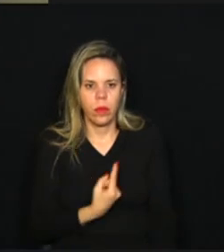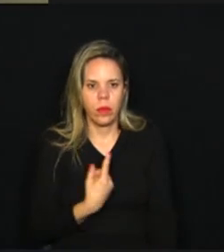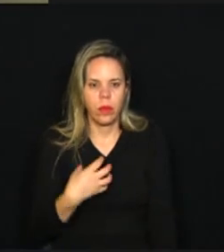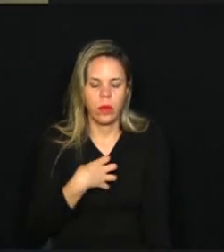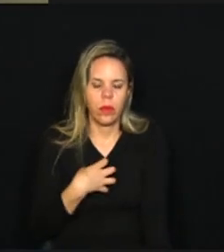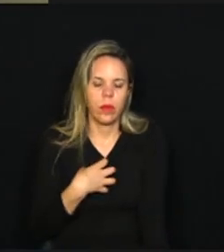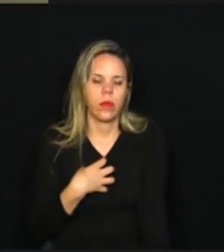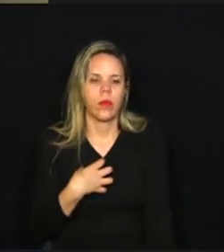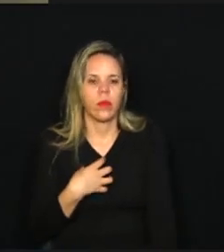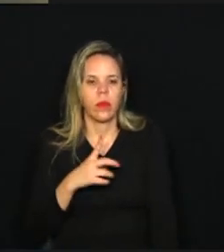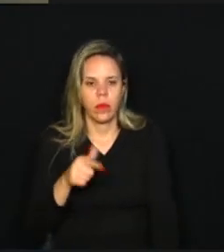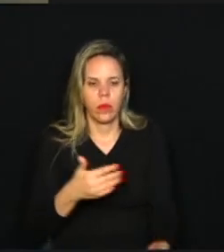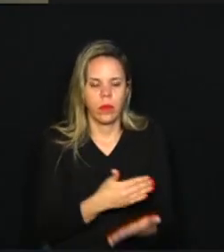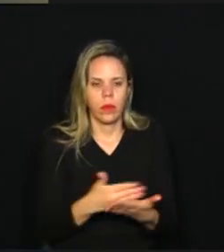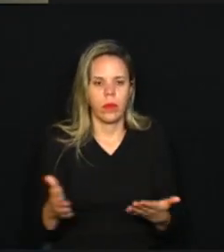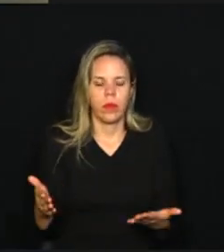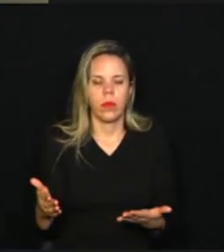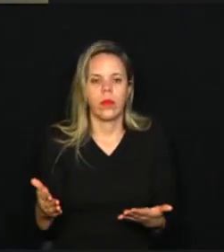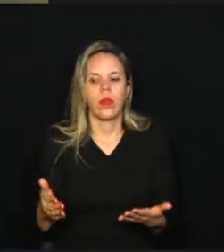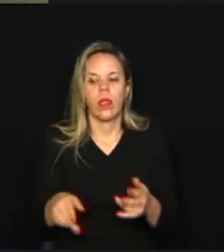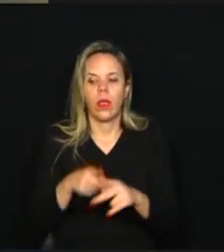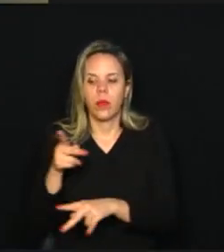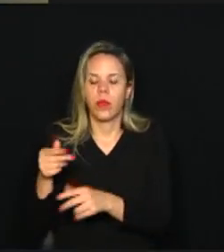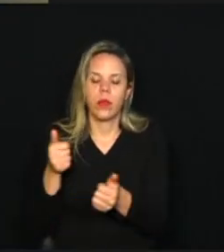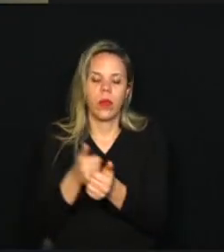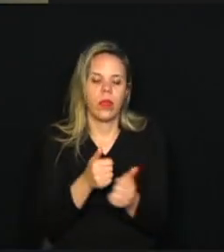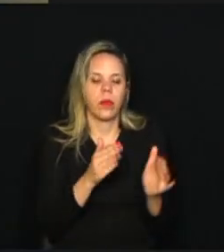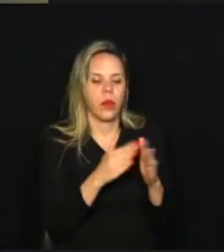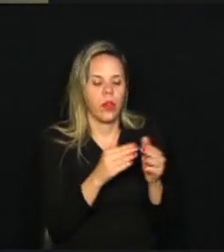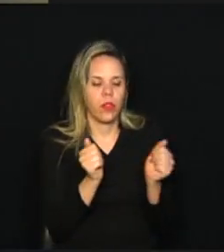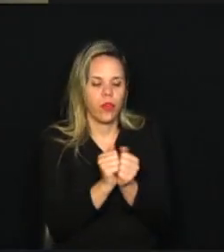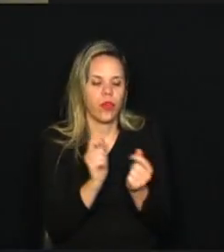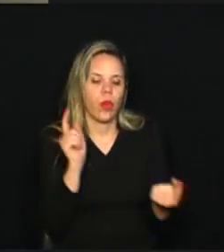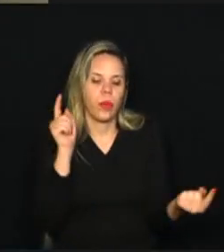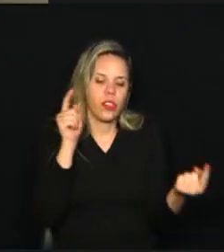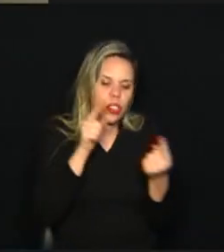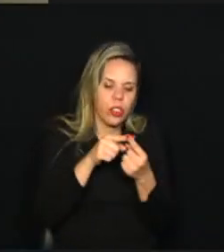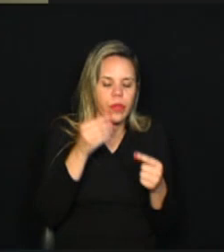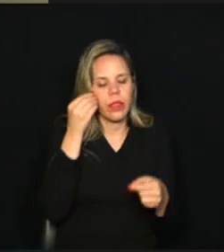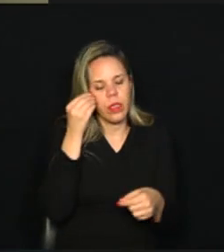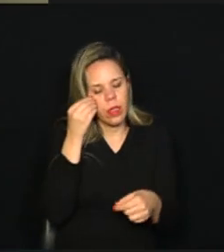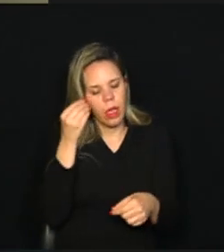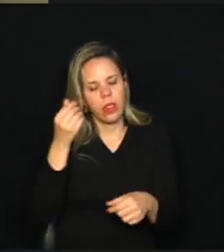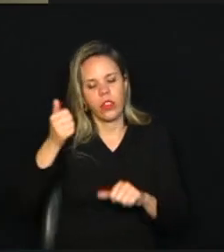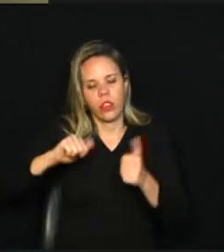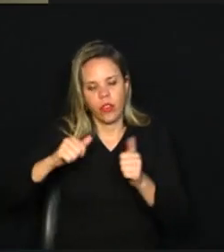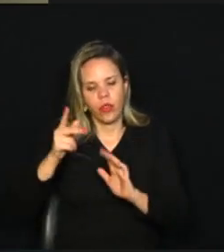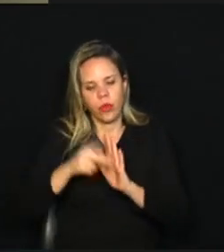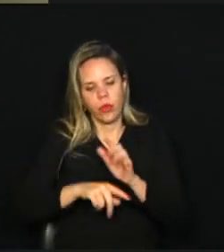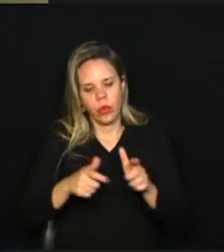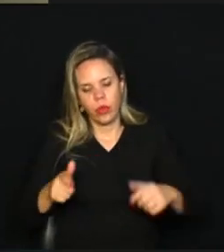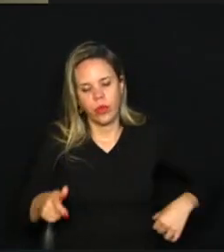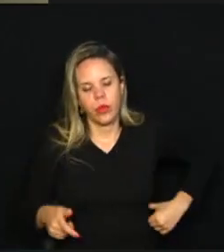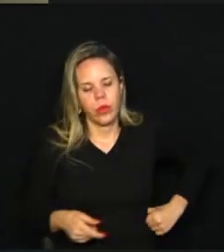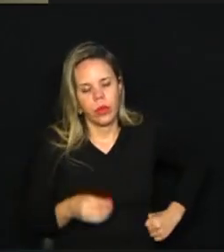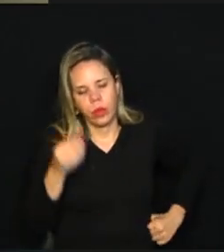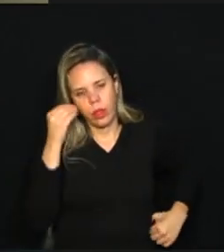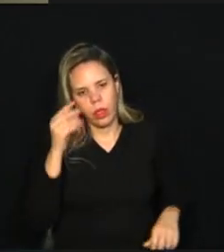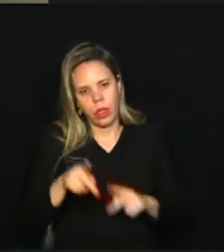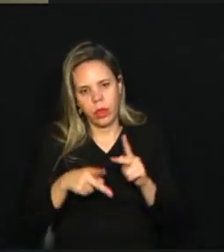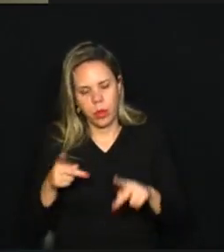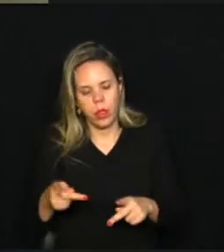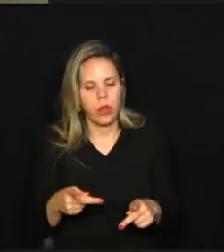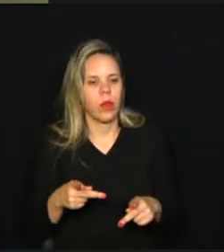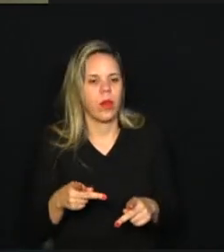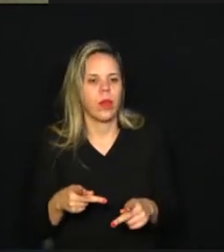você incidir na cadeia de transmissão, que é esse o objetivo do projeto, né? Você ampliar a testagem para incidir na cadeia